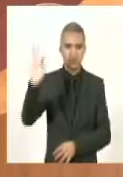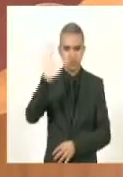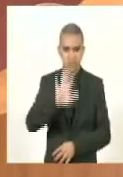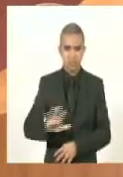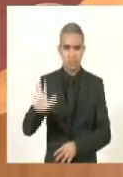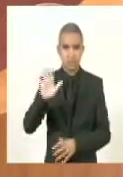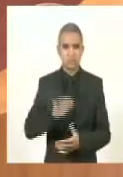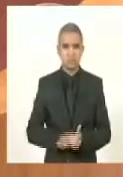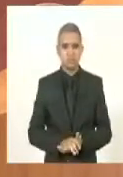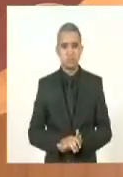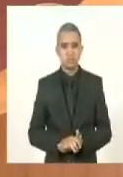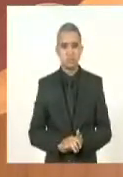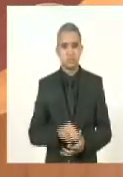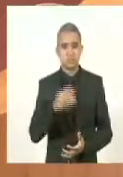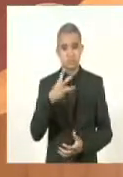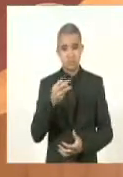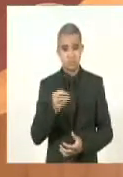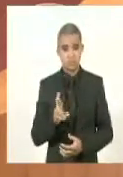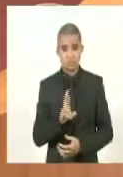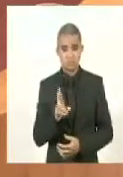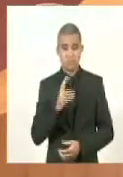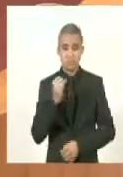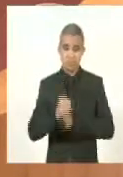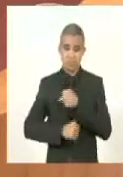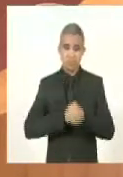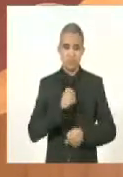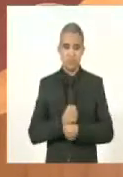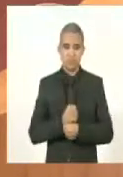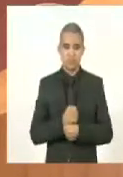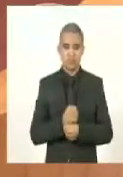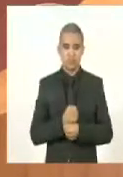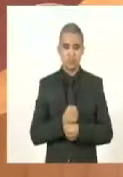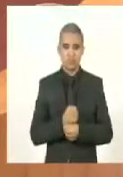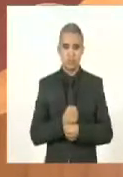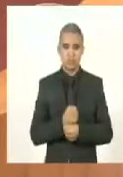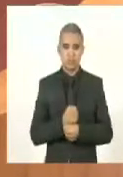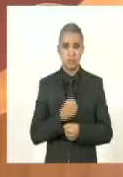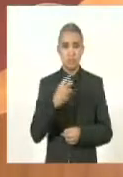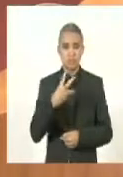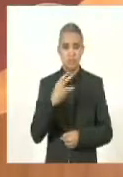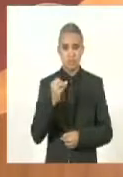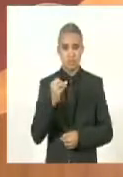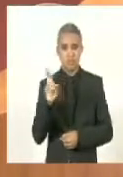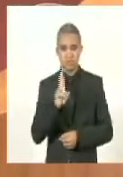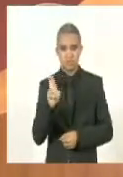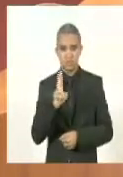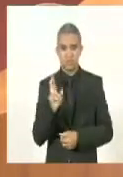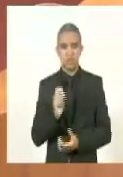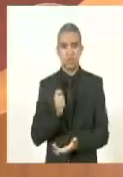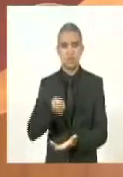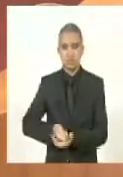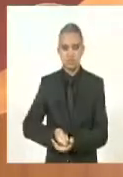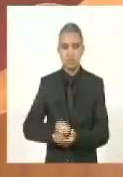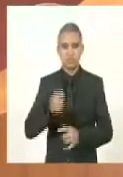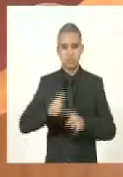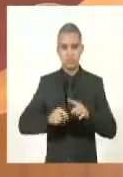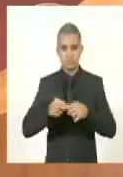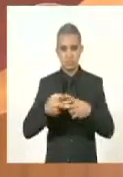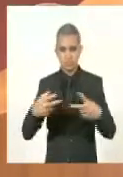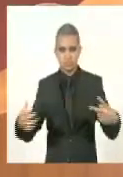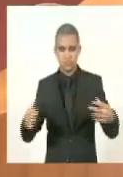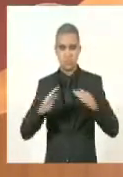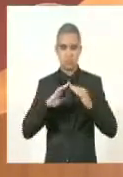não é por mês, por ano. Esses R$ 30 é para comprar material escolar,